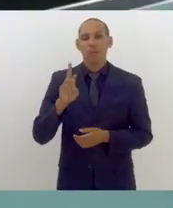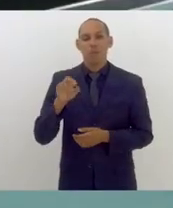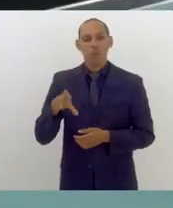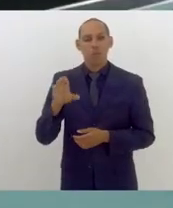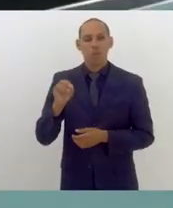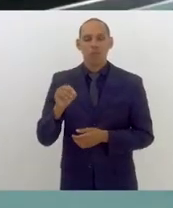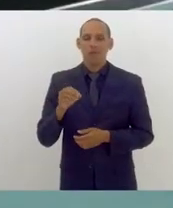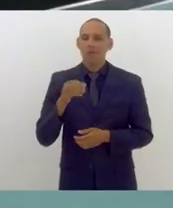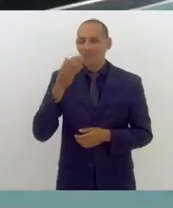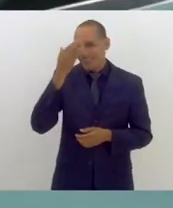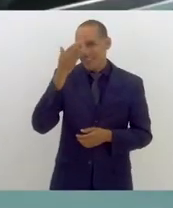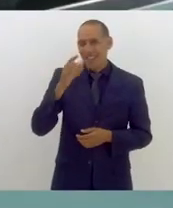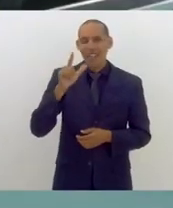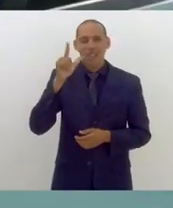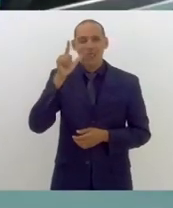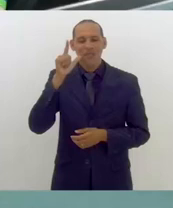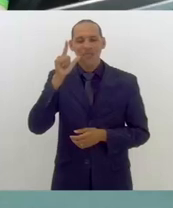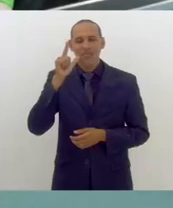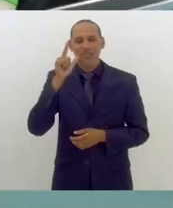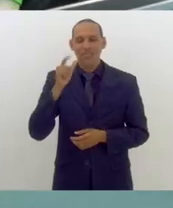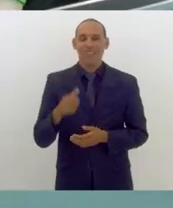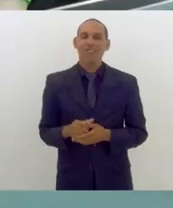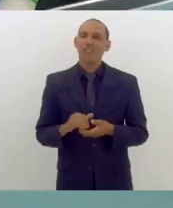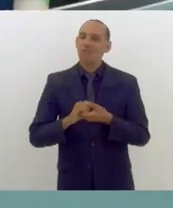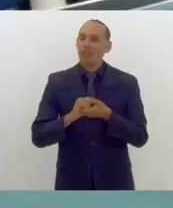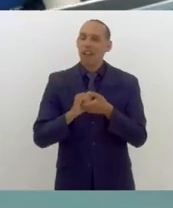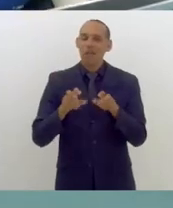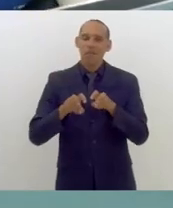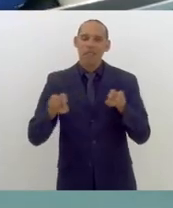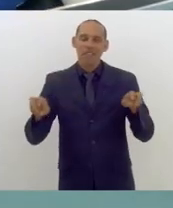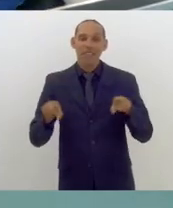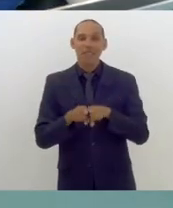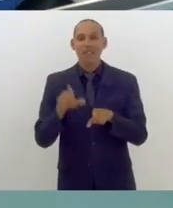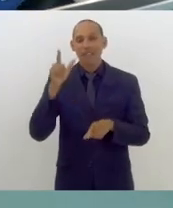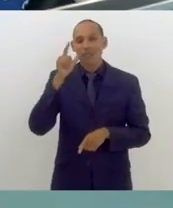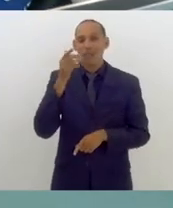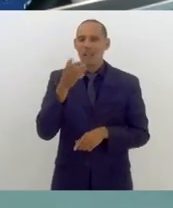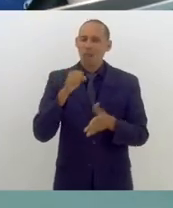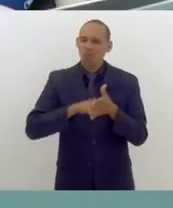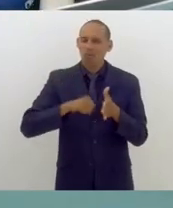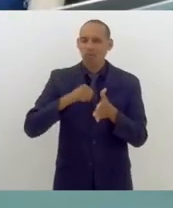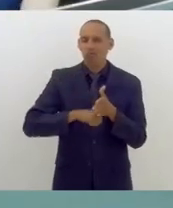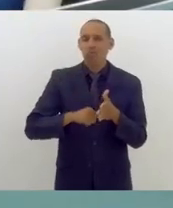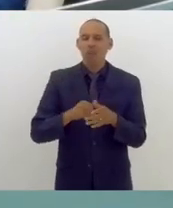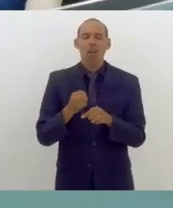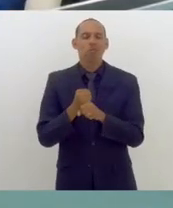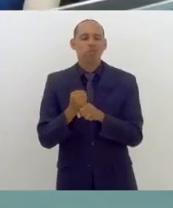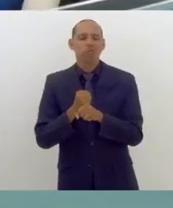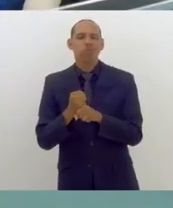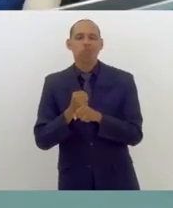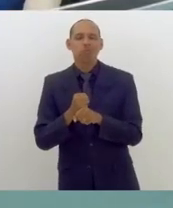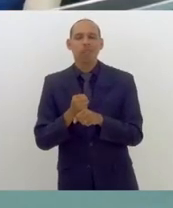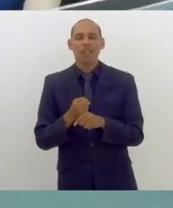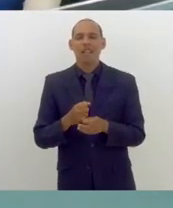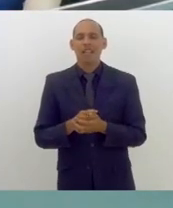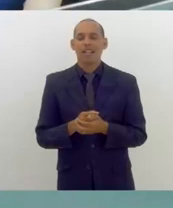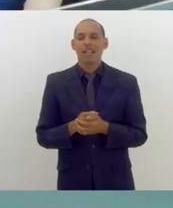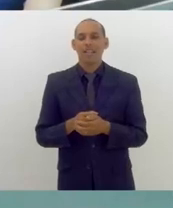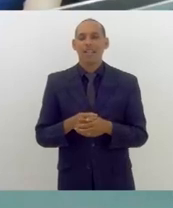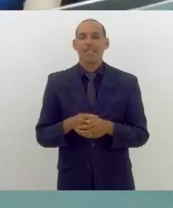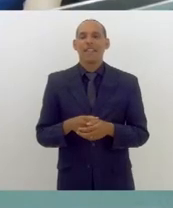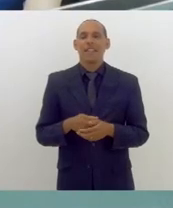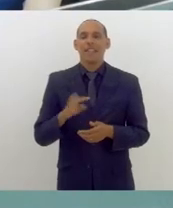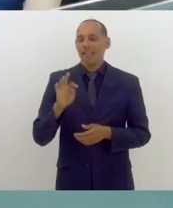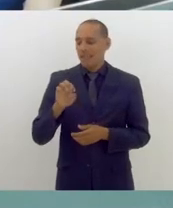Bruno bom obrigado Lucinha queria saudar a mesa e a Lucinha que está nessa luta aí bastante tempo contra as termelétricas